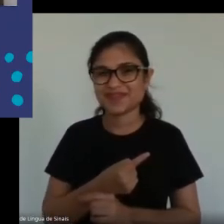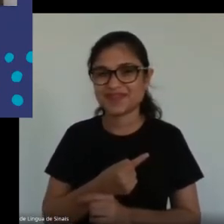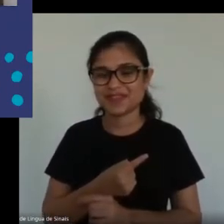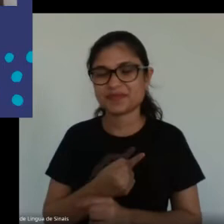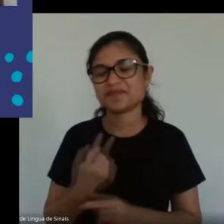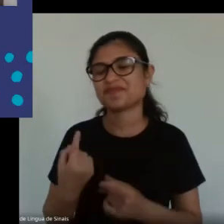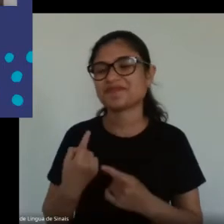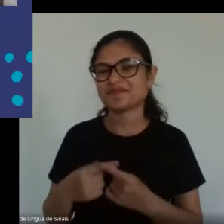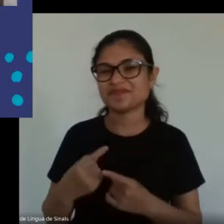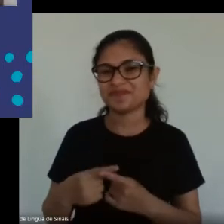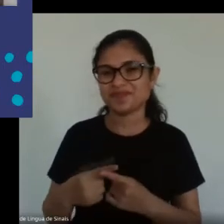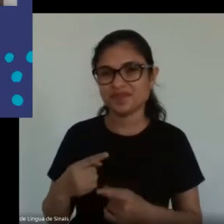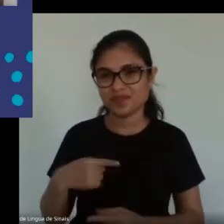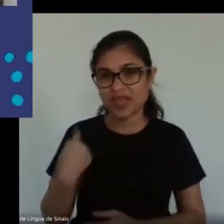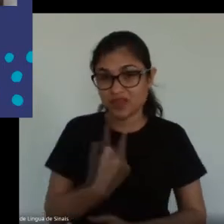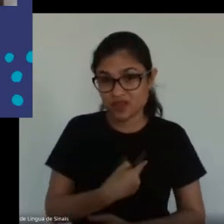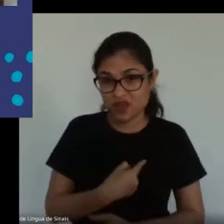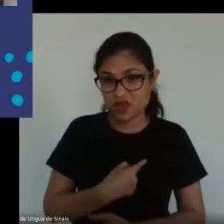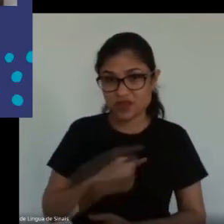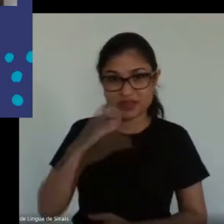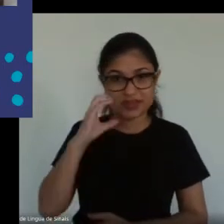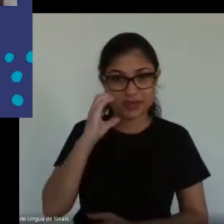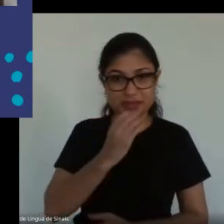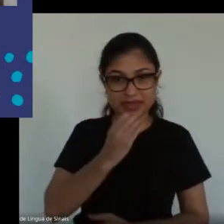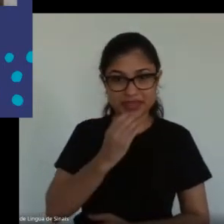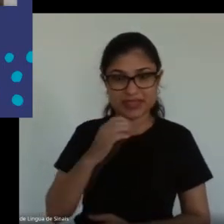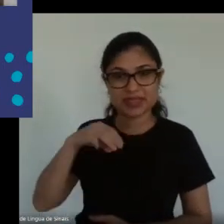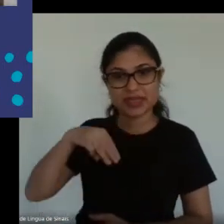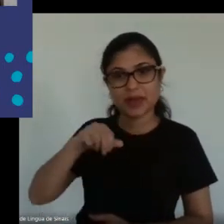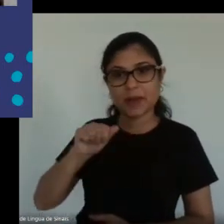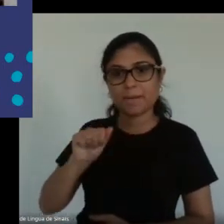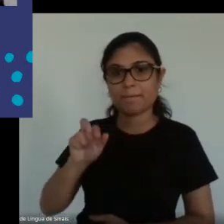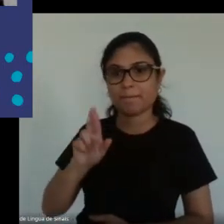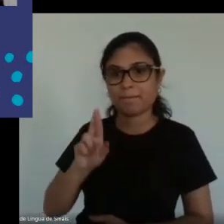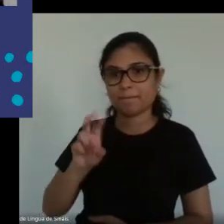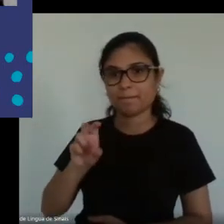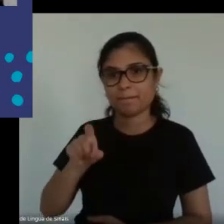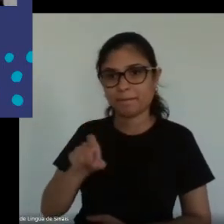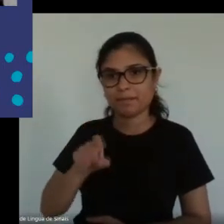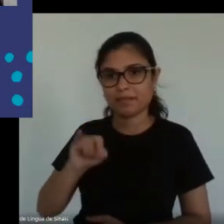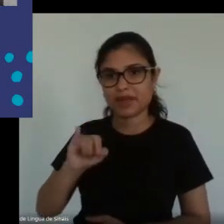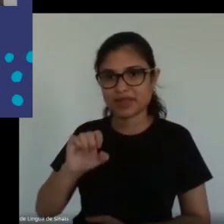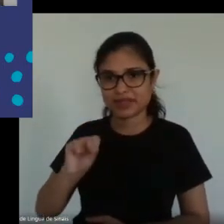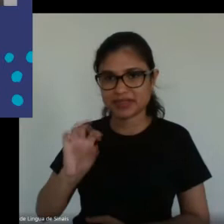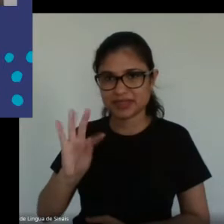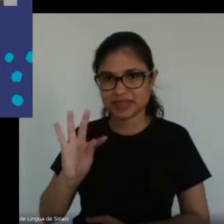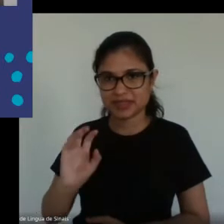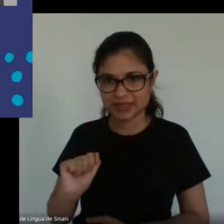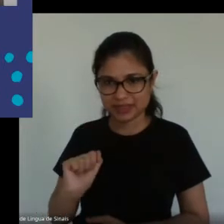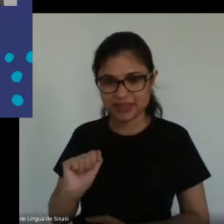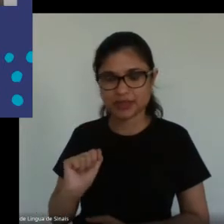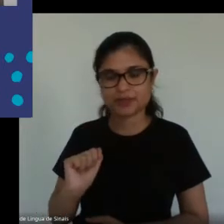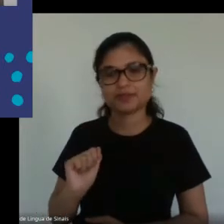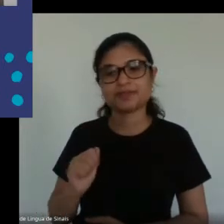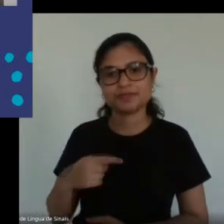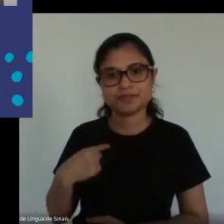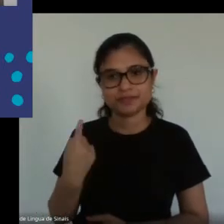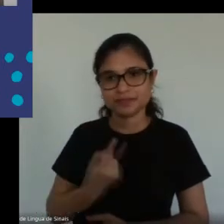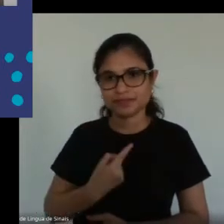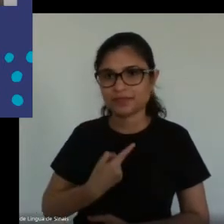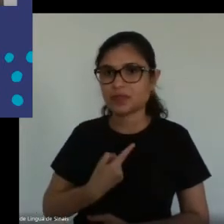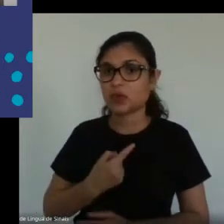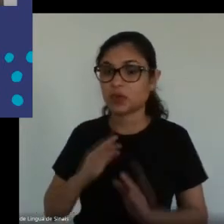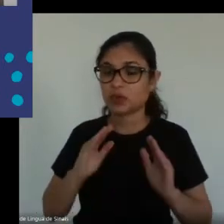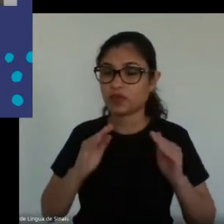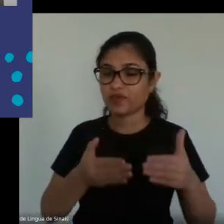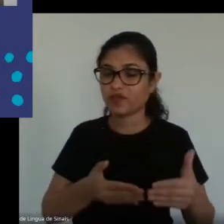E porque nós marxistas, como a gente fixou muito na discussão